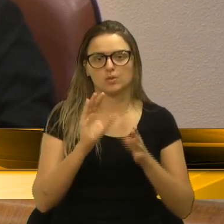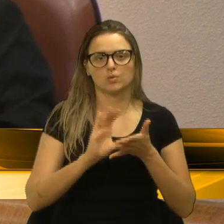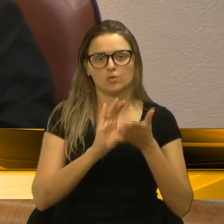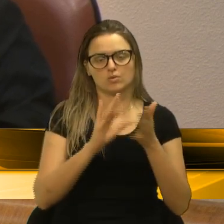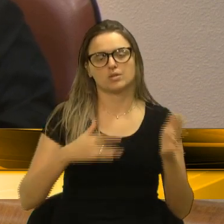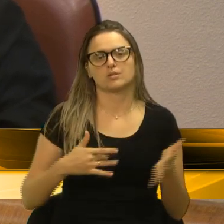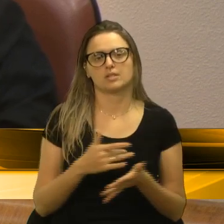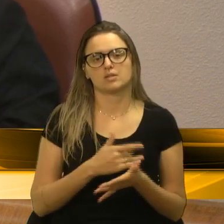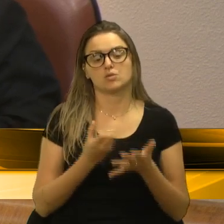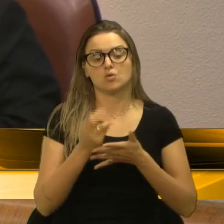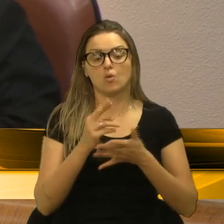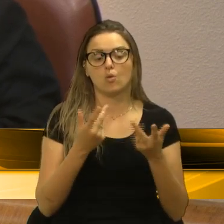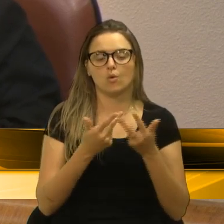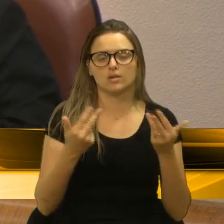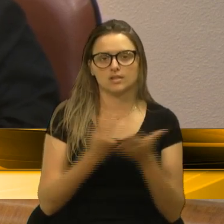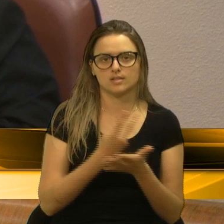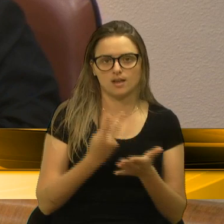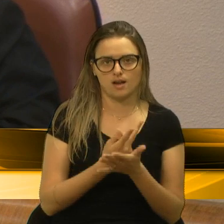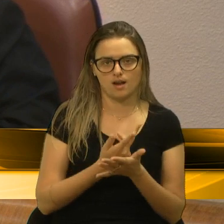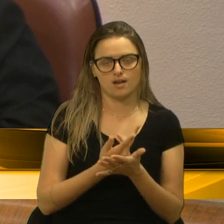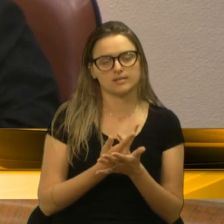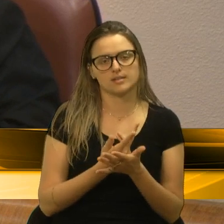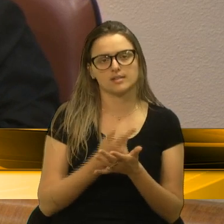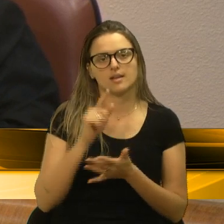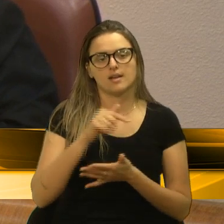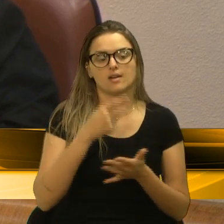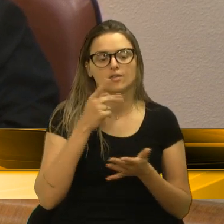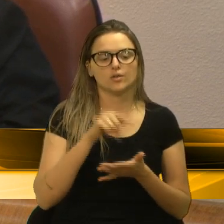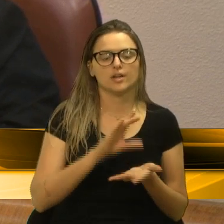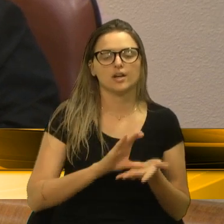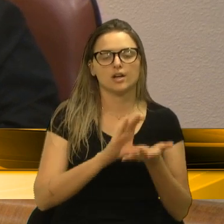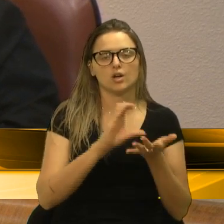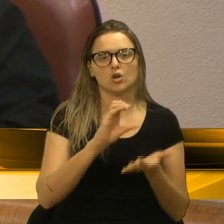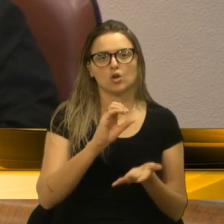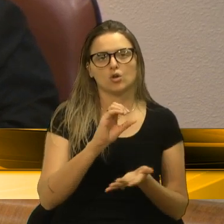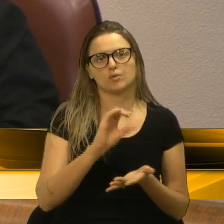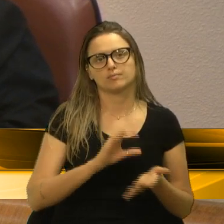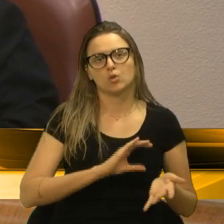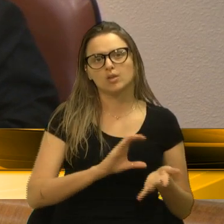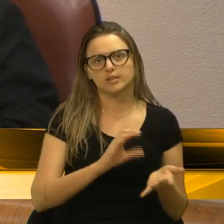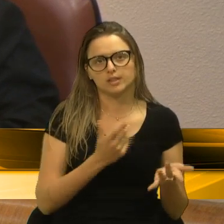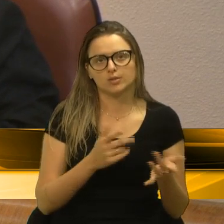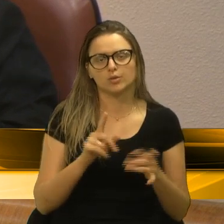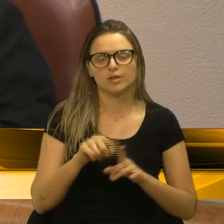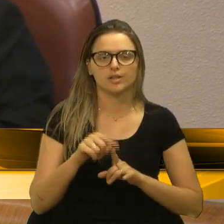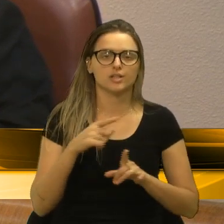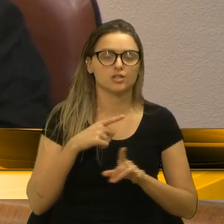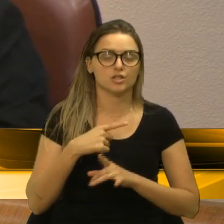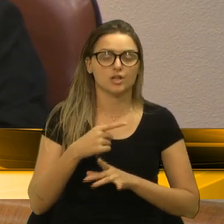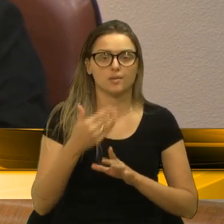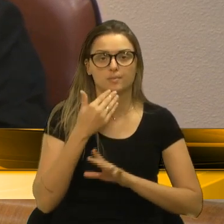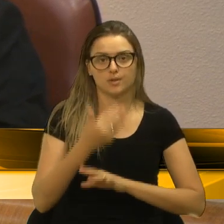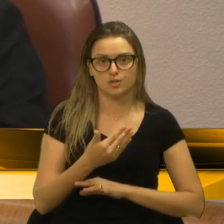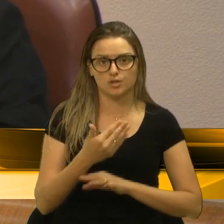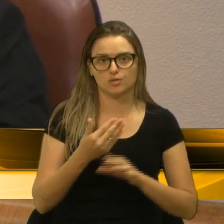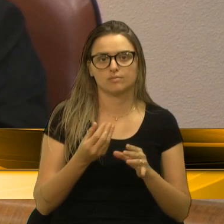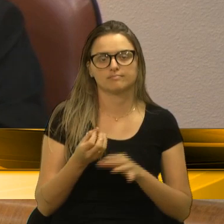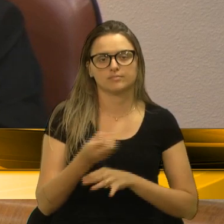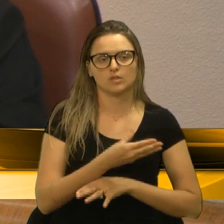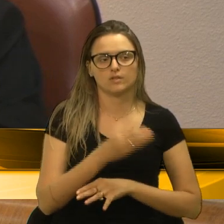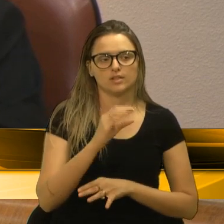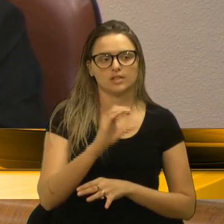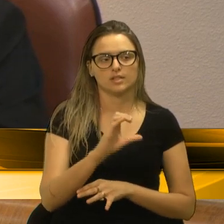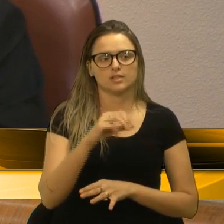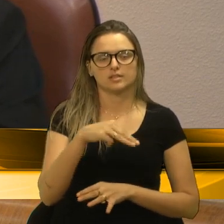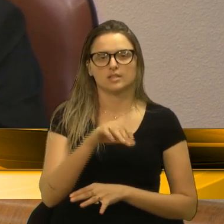na licitação, disse que era conselheira no momento do fechamento do PA e que foram solicitadas as inclusões em pautas para o CMS tratar